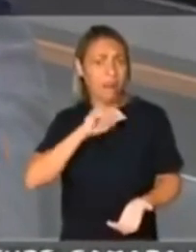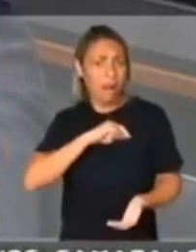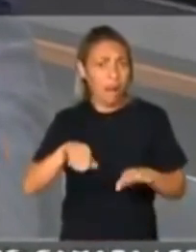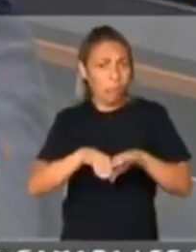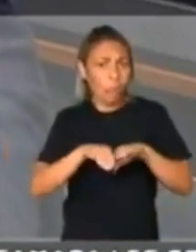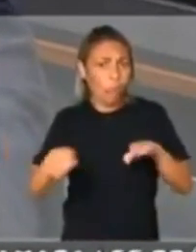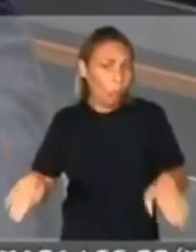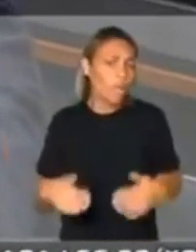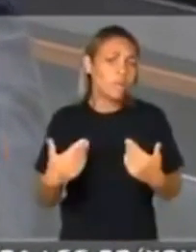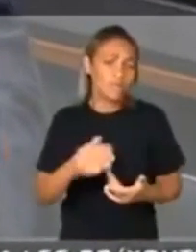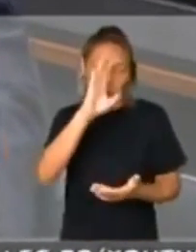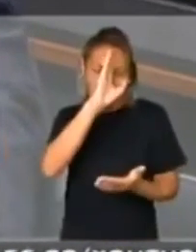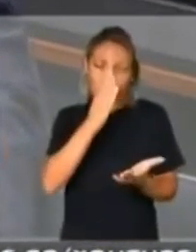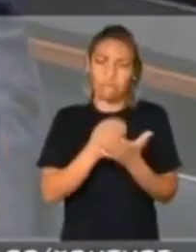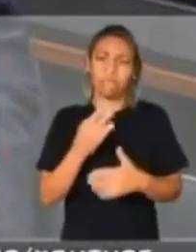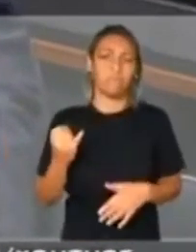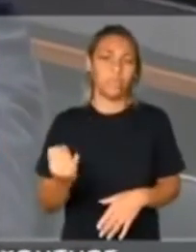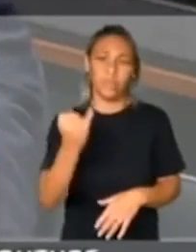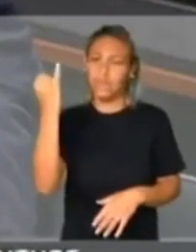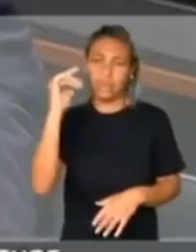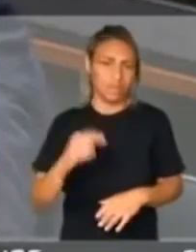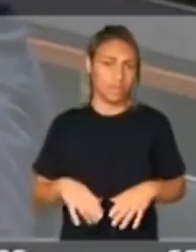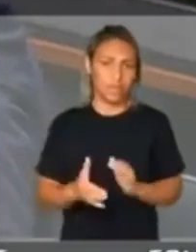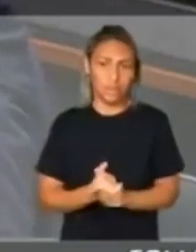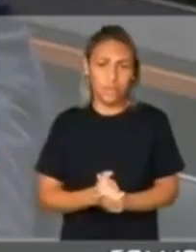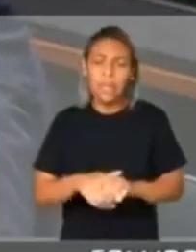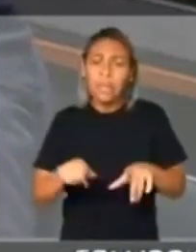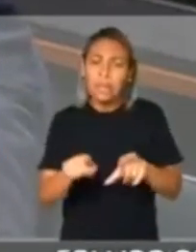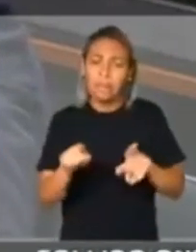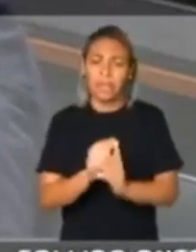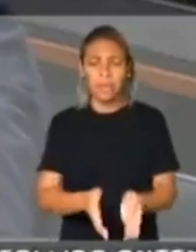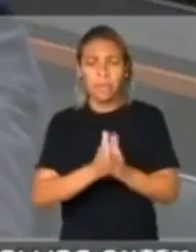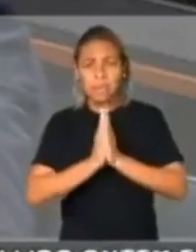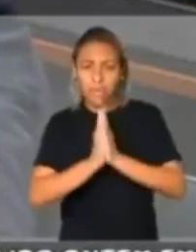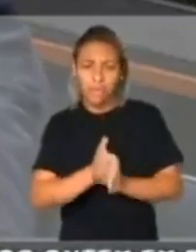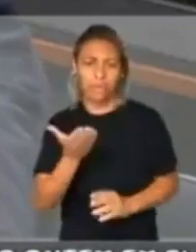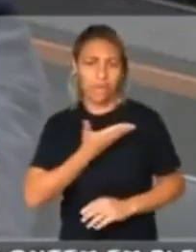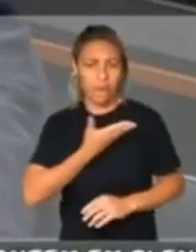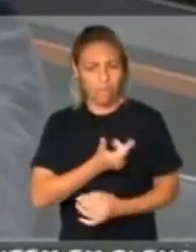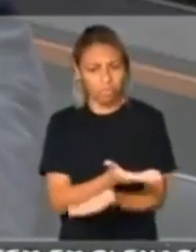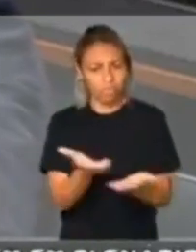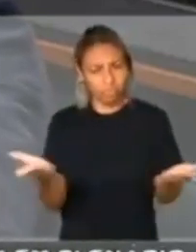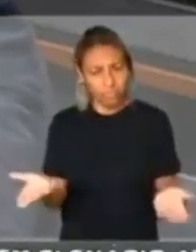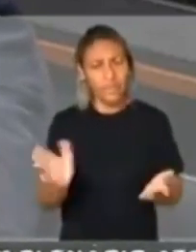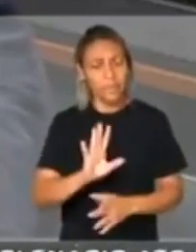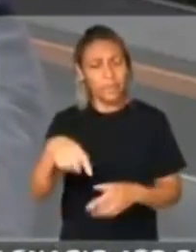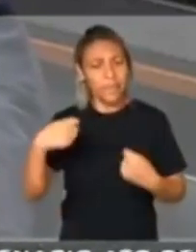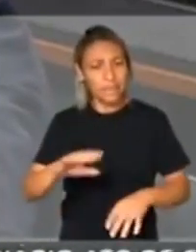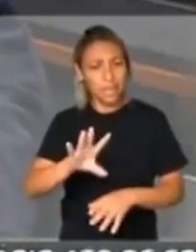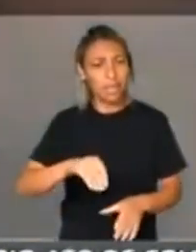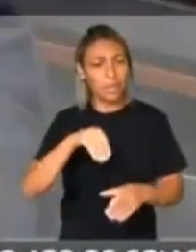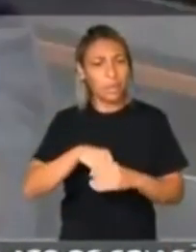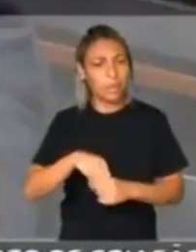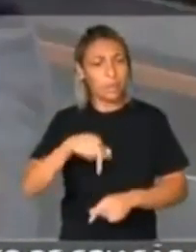E, portanto, acredito que seria fundamental e faço um apelo aos colegas para que a gente ainda inclua